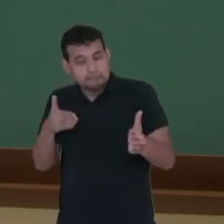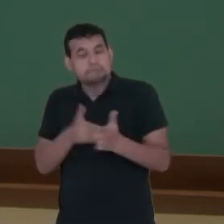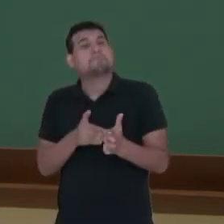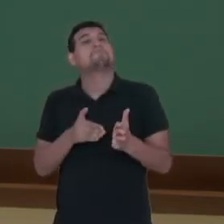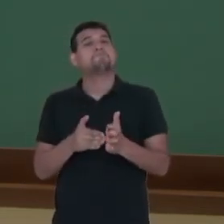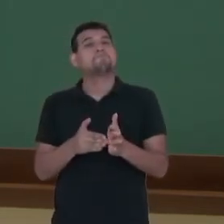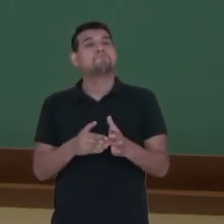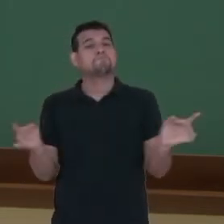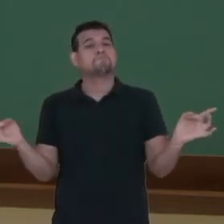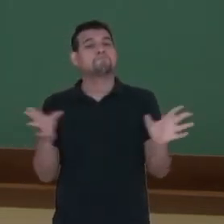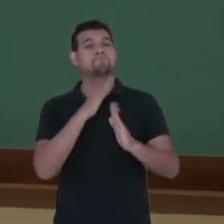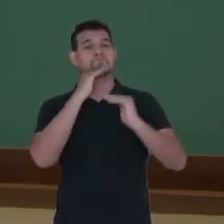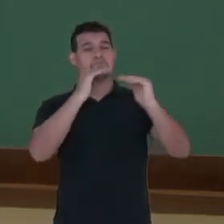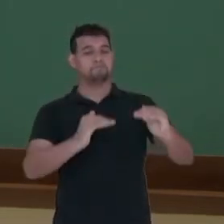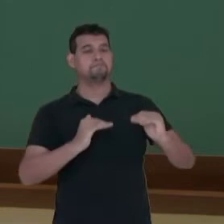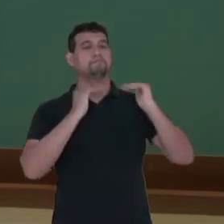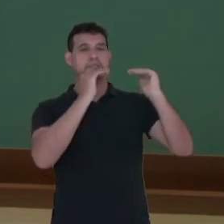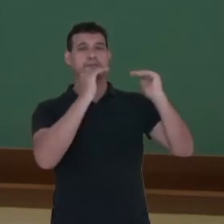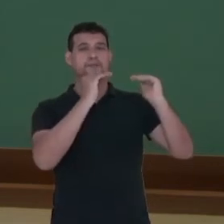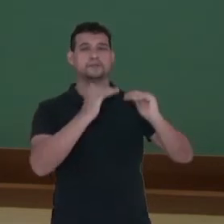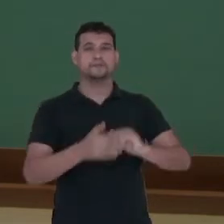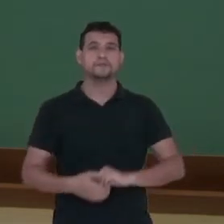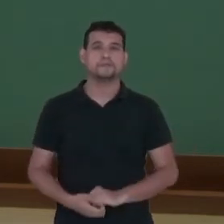seja aumentado.